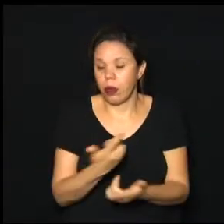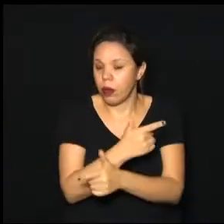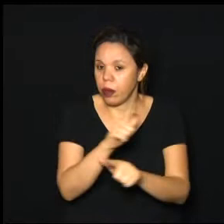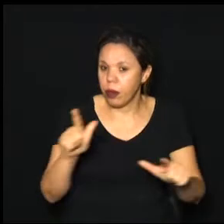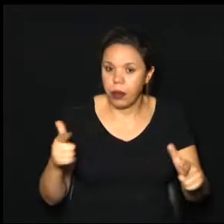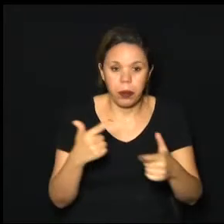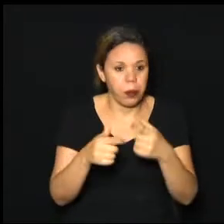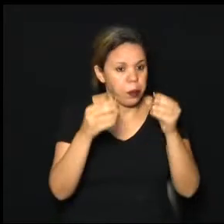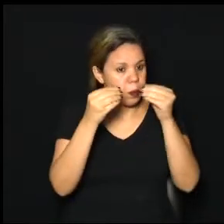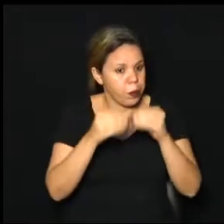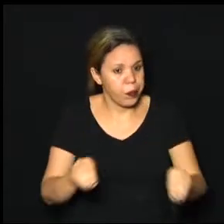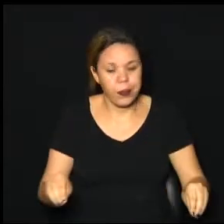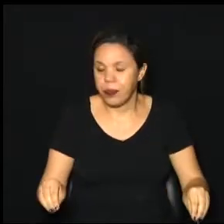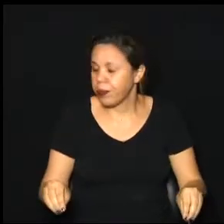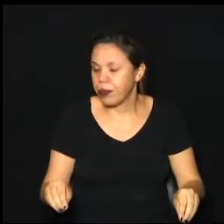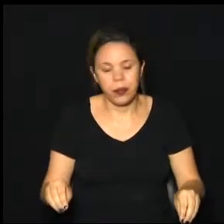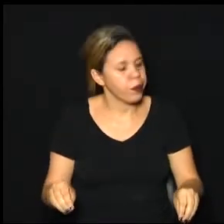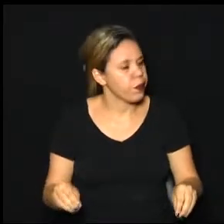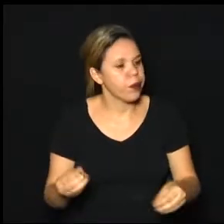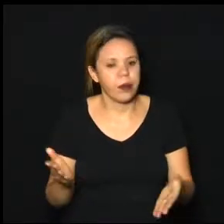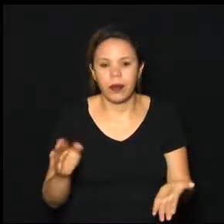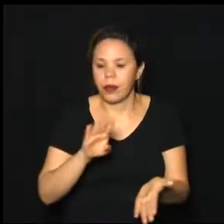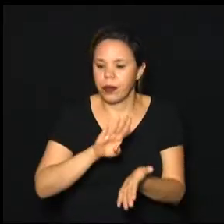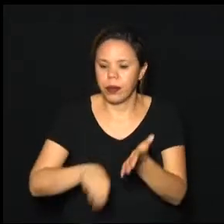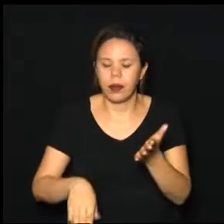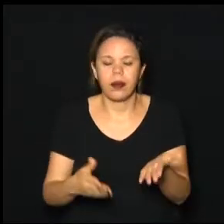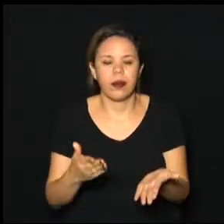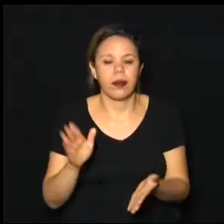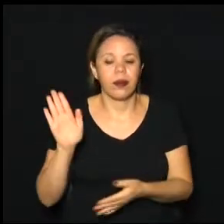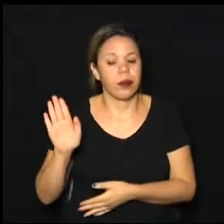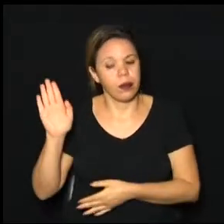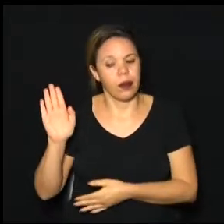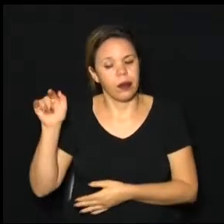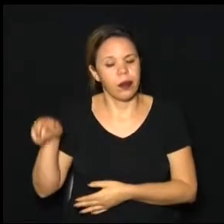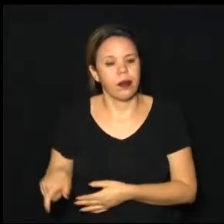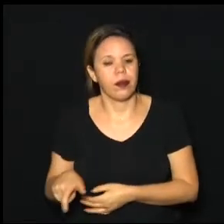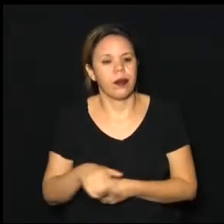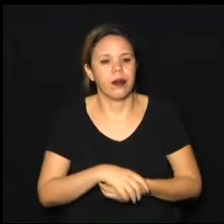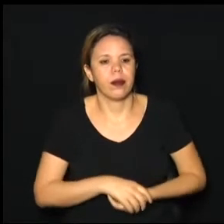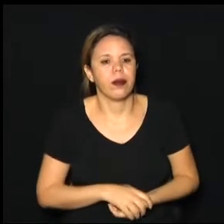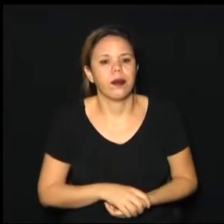tipo de prejuízo, nenhum tipo de sanção ao candidato.